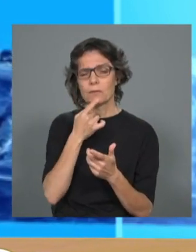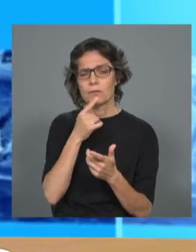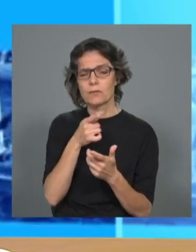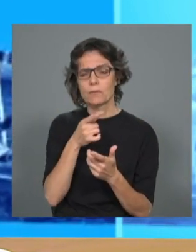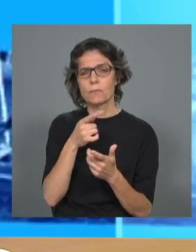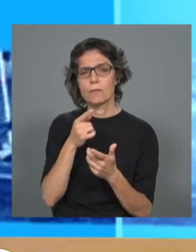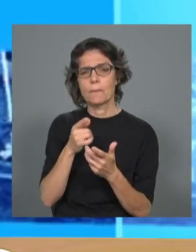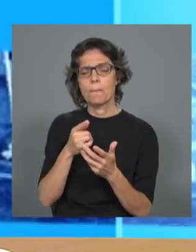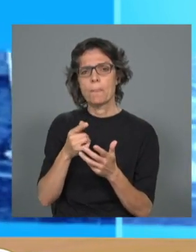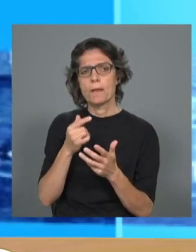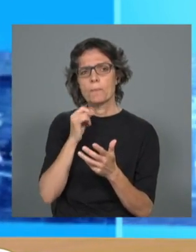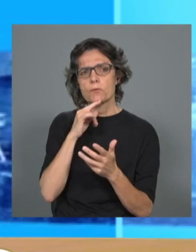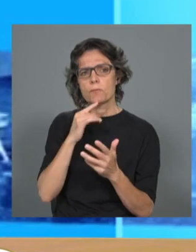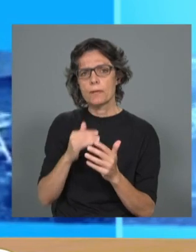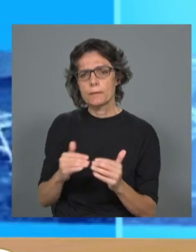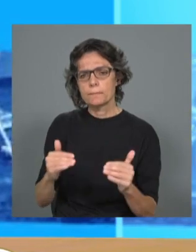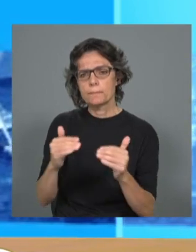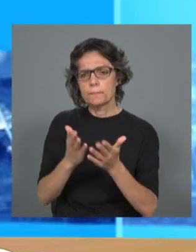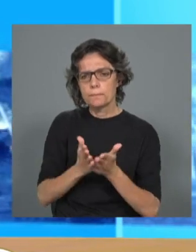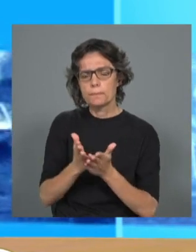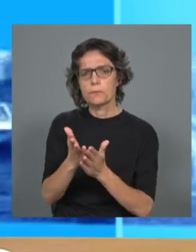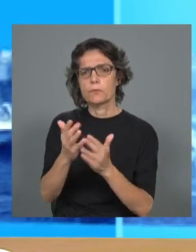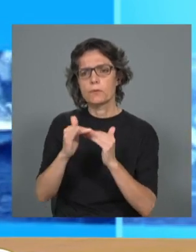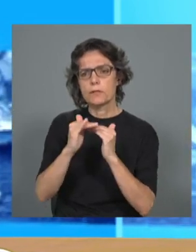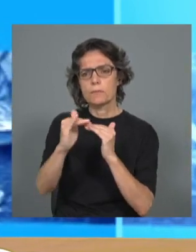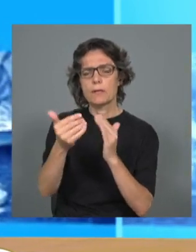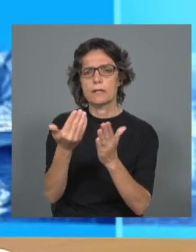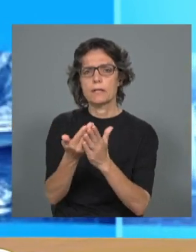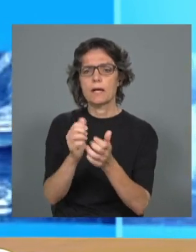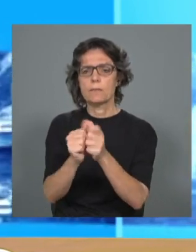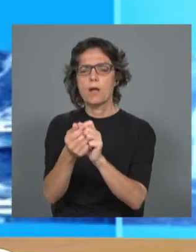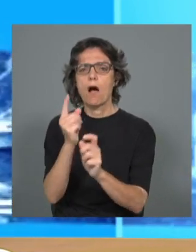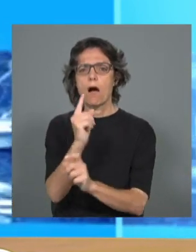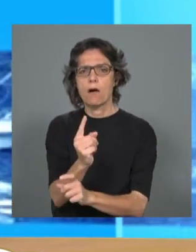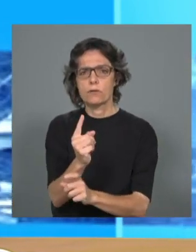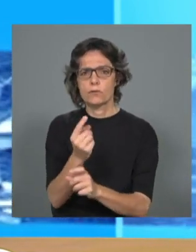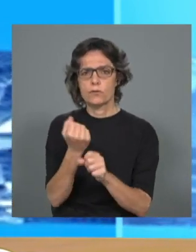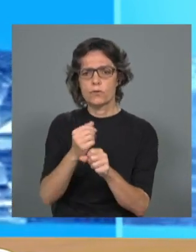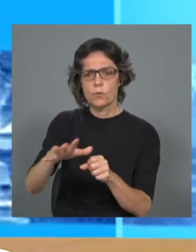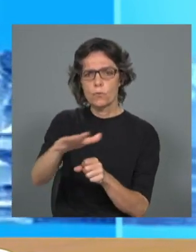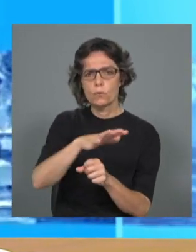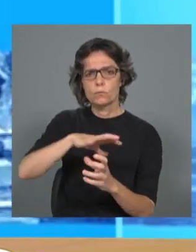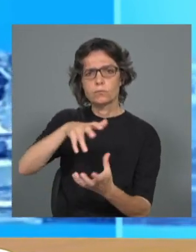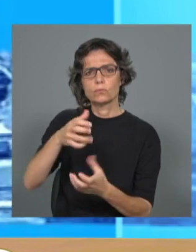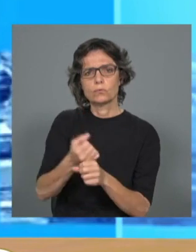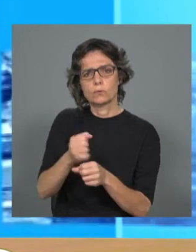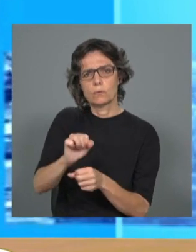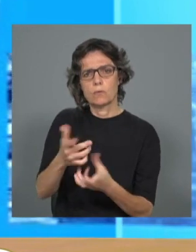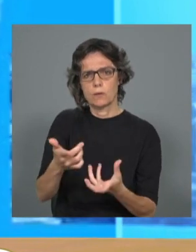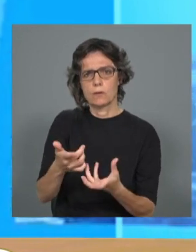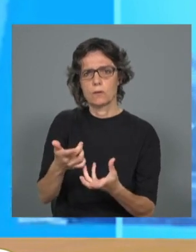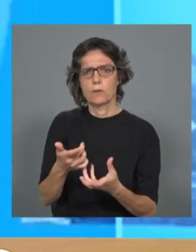a humanidade no mundo do trabalho, o que é essencial alterar no mundo do trabalho como resposta, digamos,